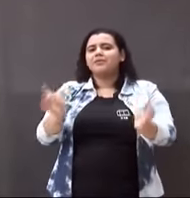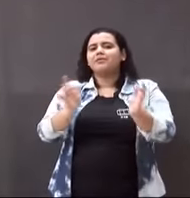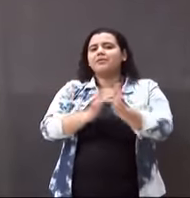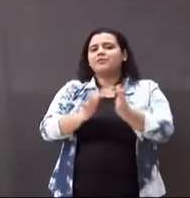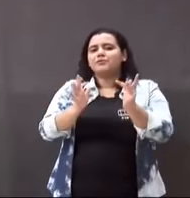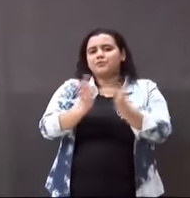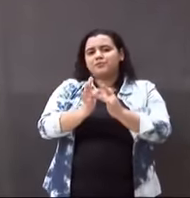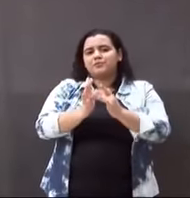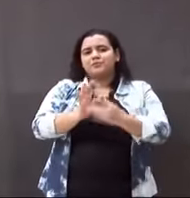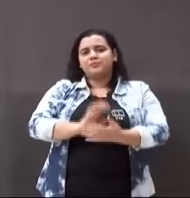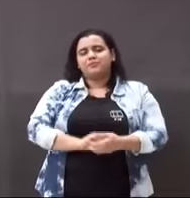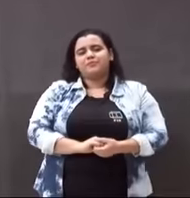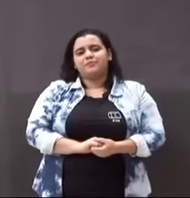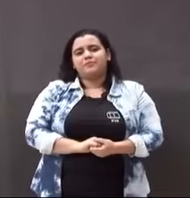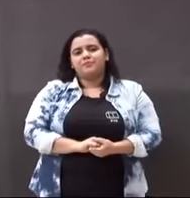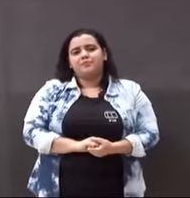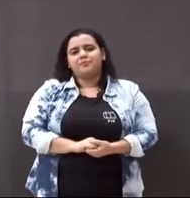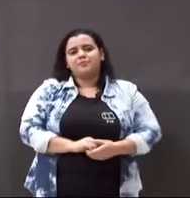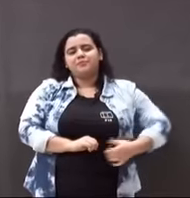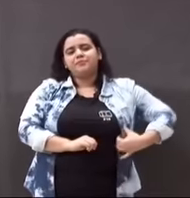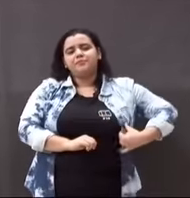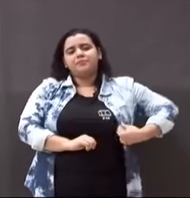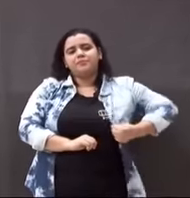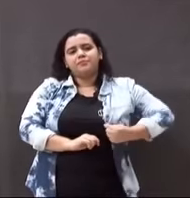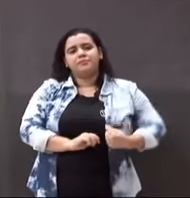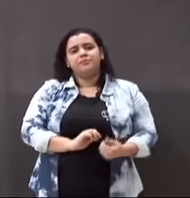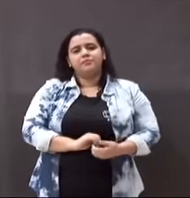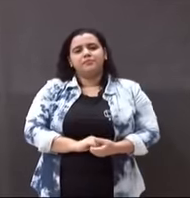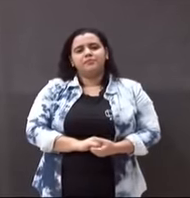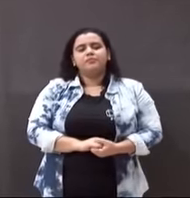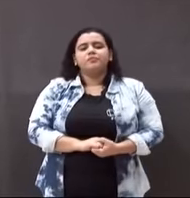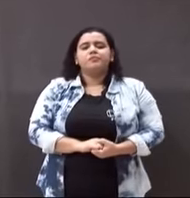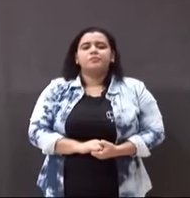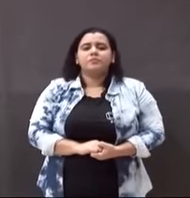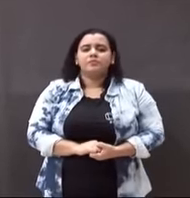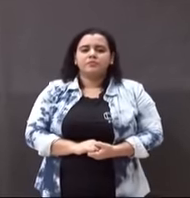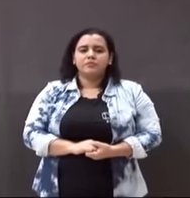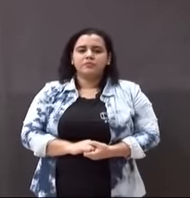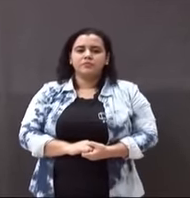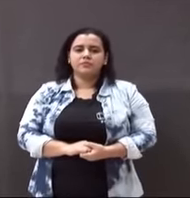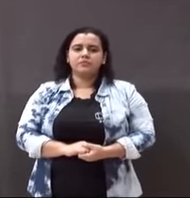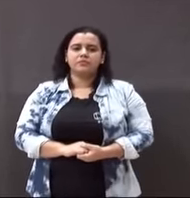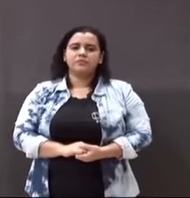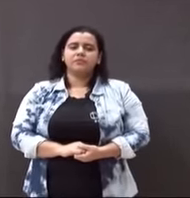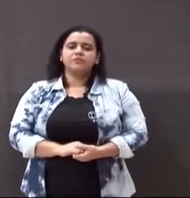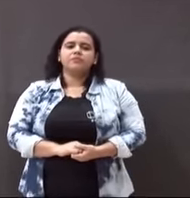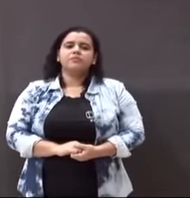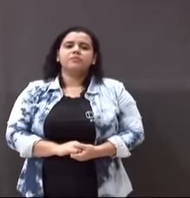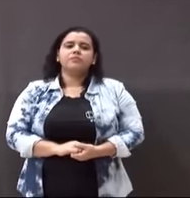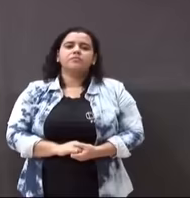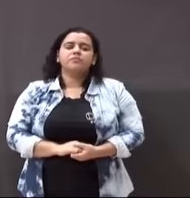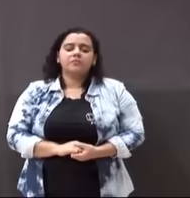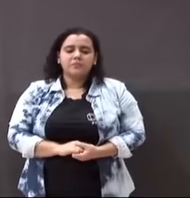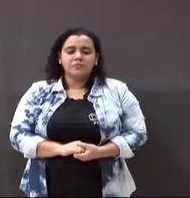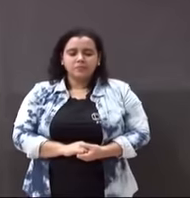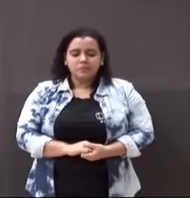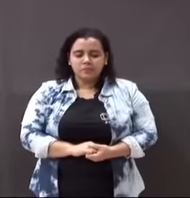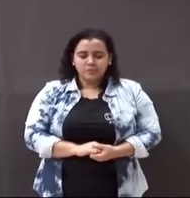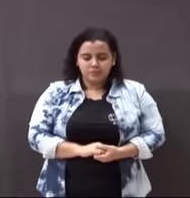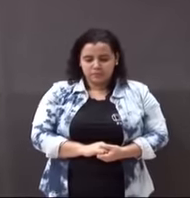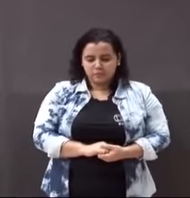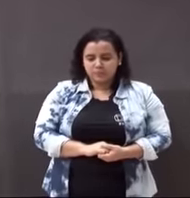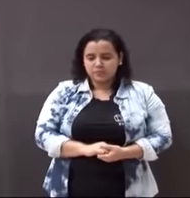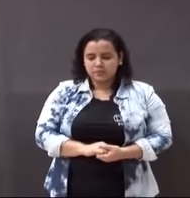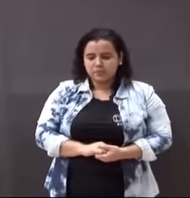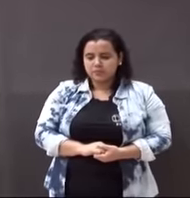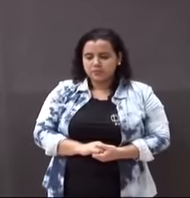exel que bloga bava falta que desberfa de quase baúite que é barrova sempre bloga